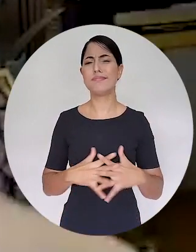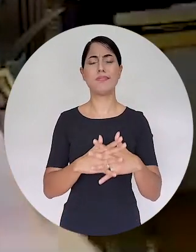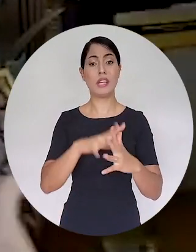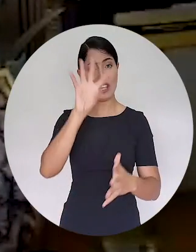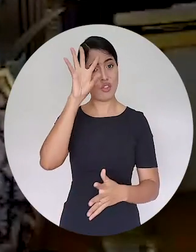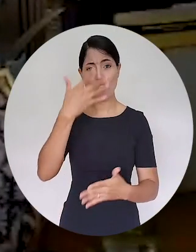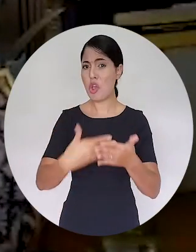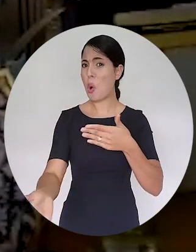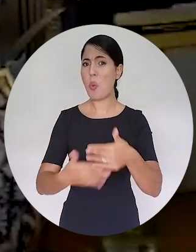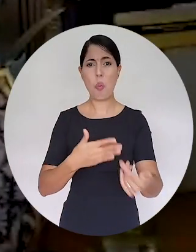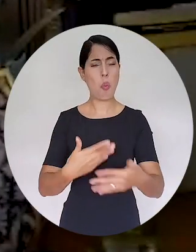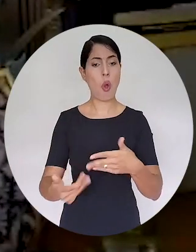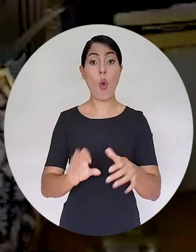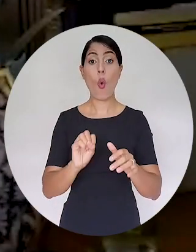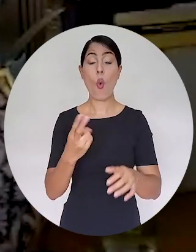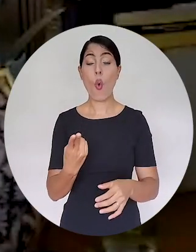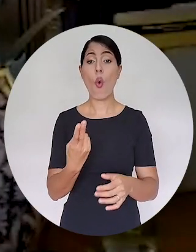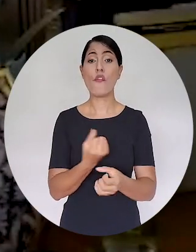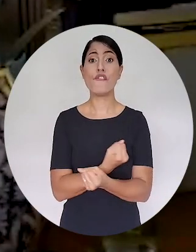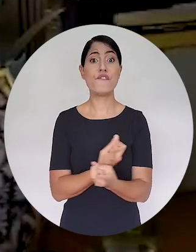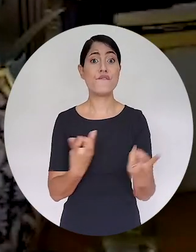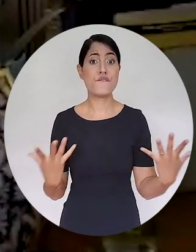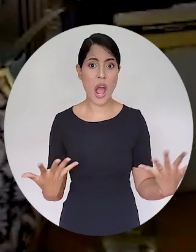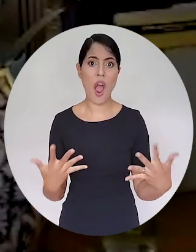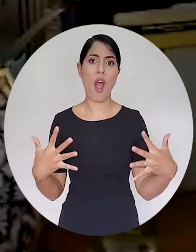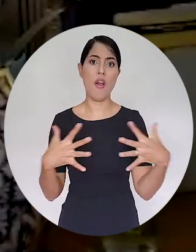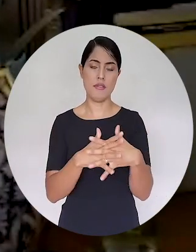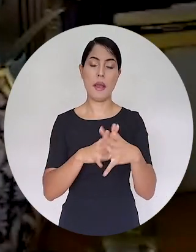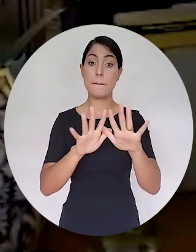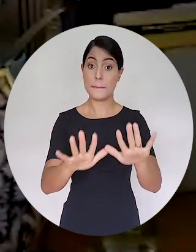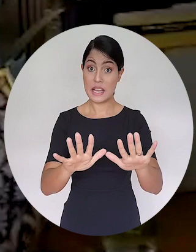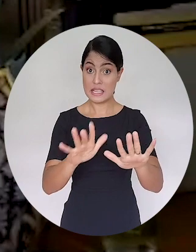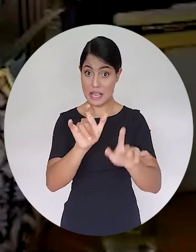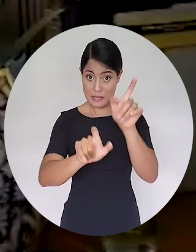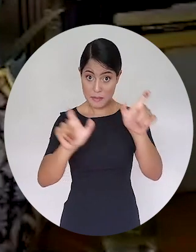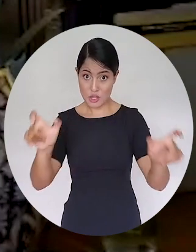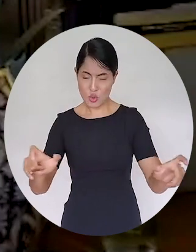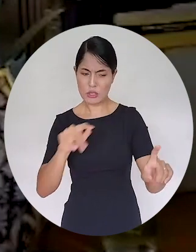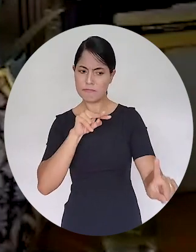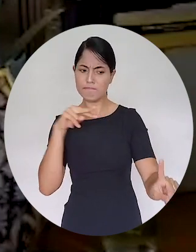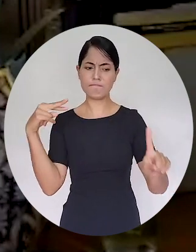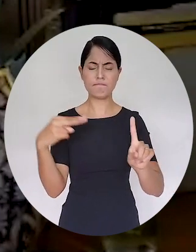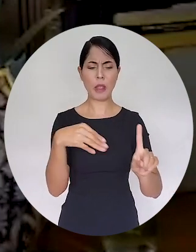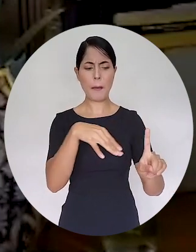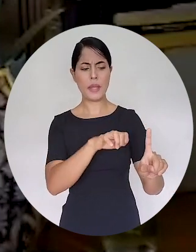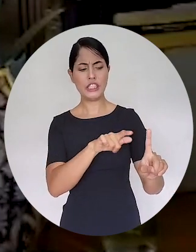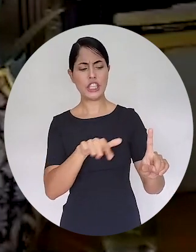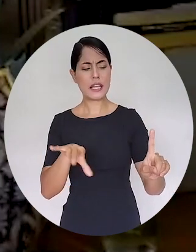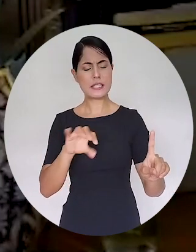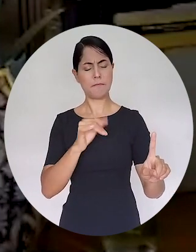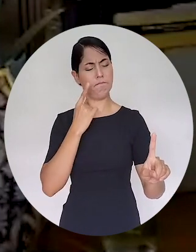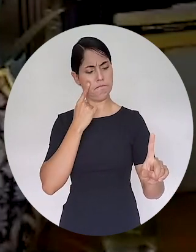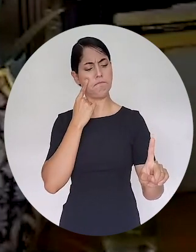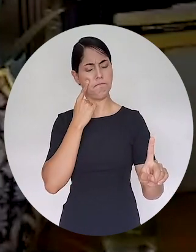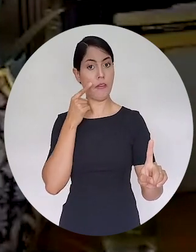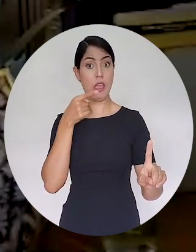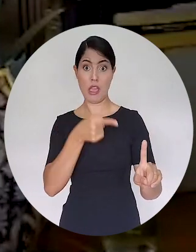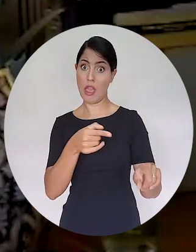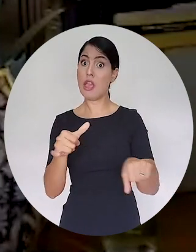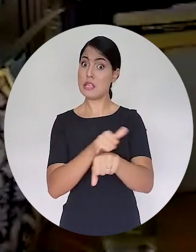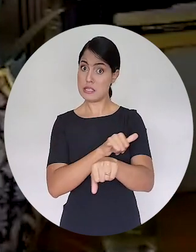grande quantidade de conflitos. Então, precisa só as pessoas olharem para a mediação e entenderem que ela é